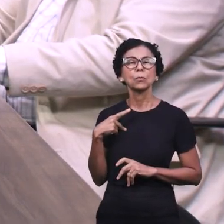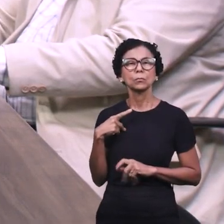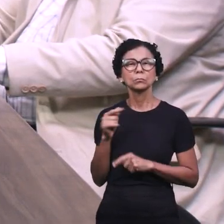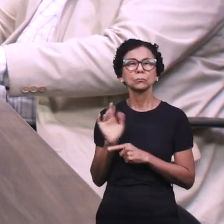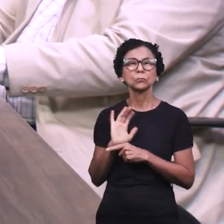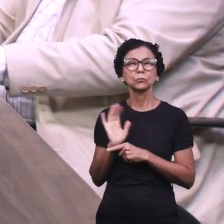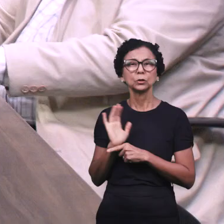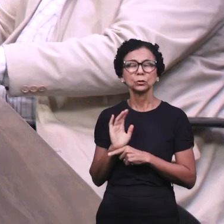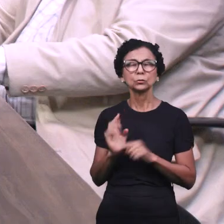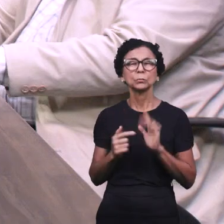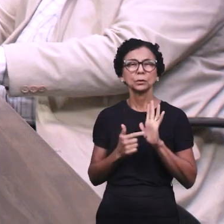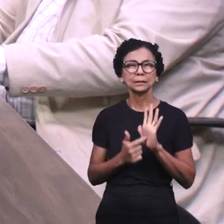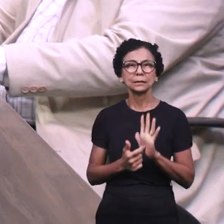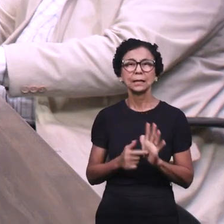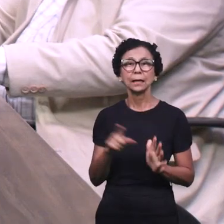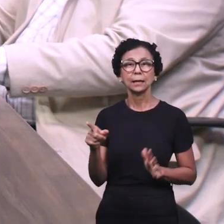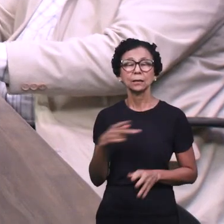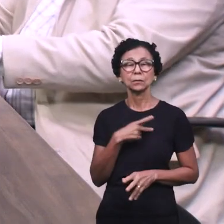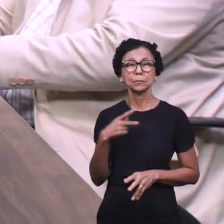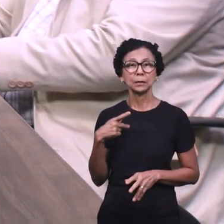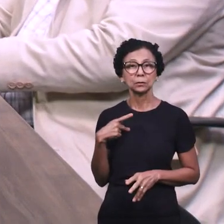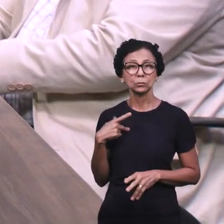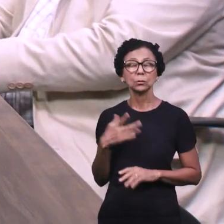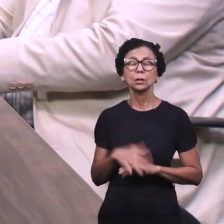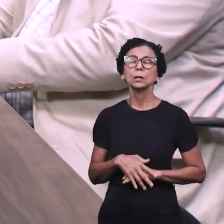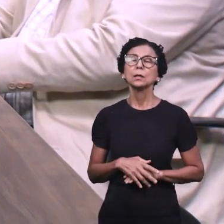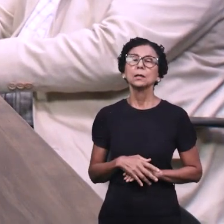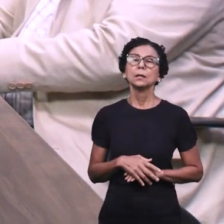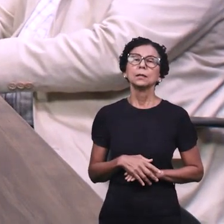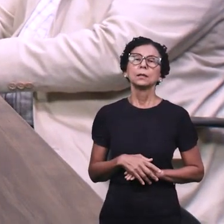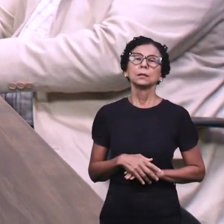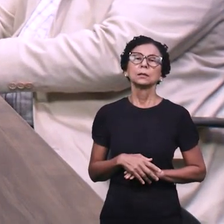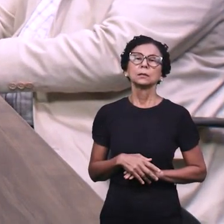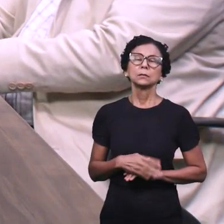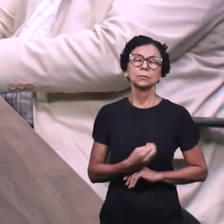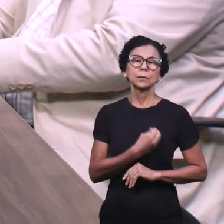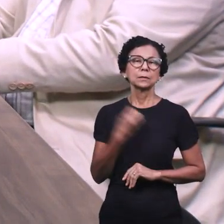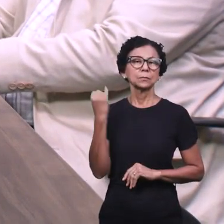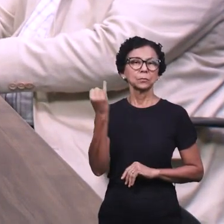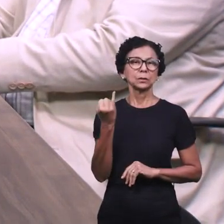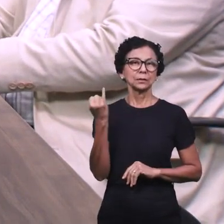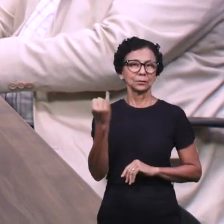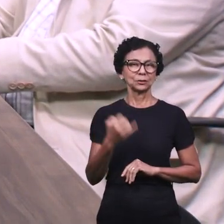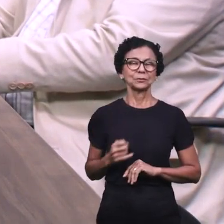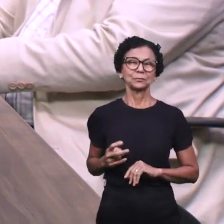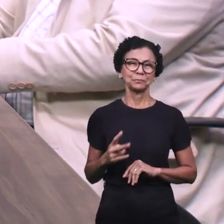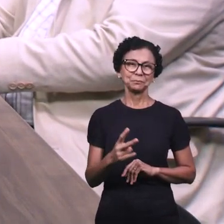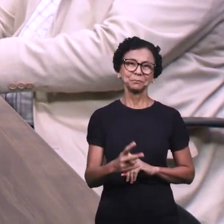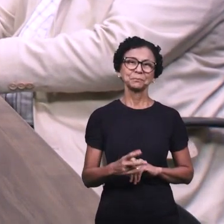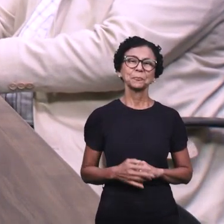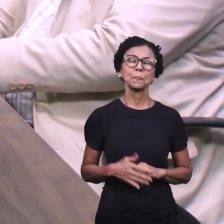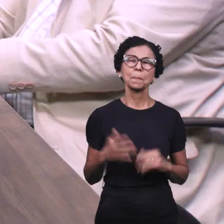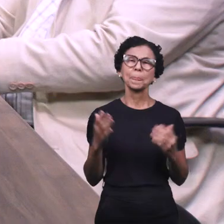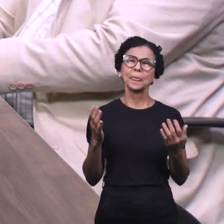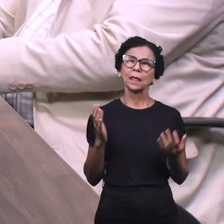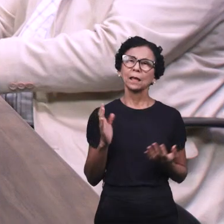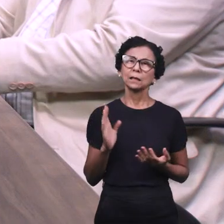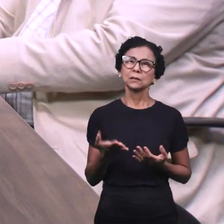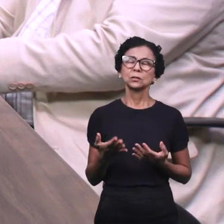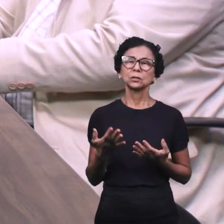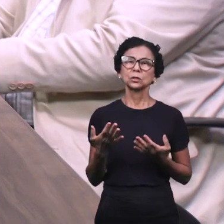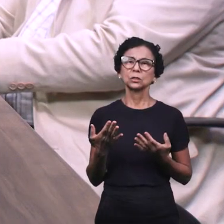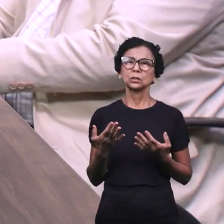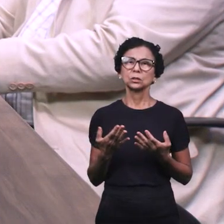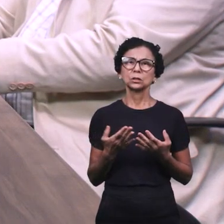pastor Wellington, que teve uma participação importante no último episódio, e ele continuará conosco aqui. Nós já apresentamos o